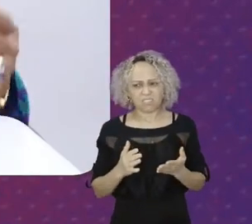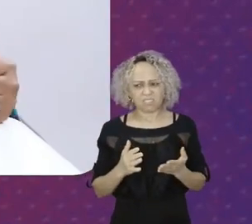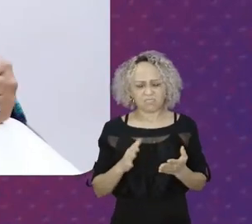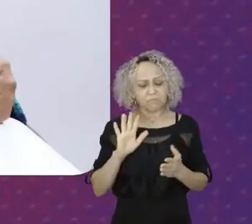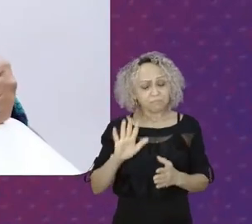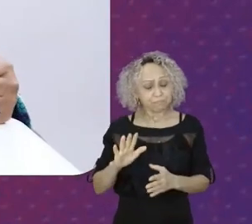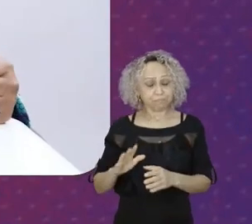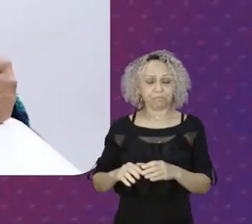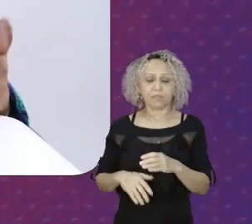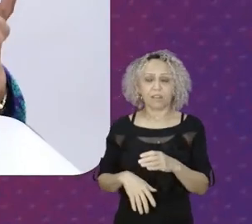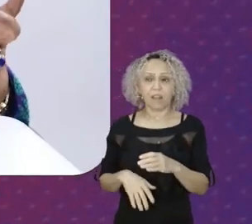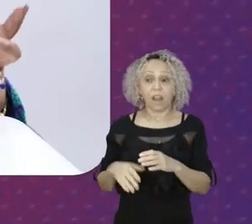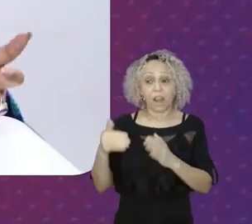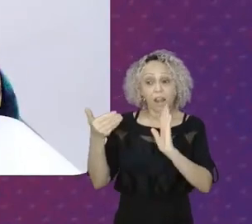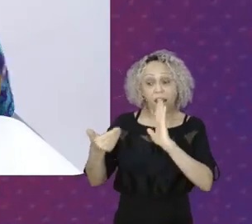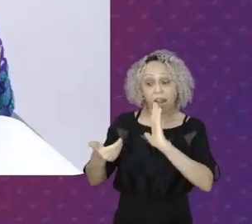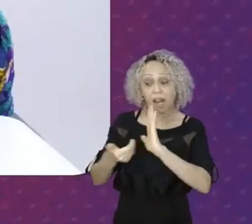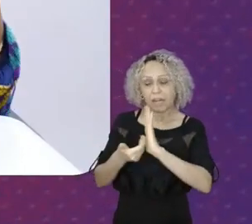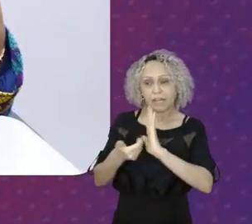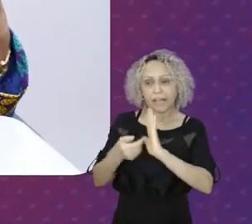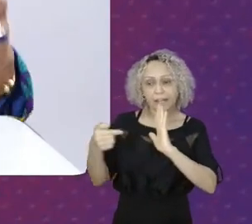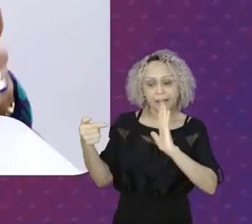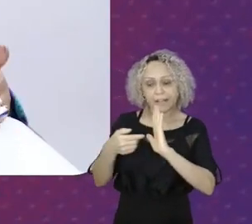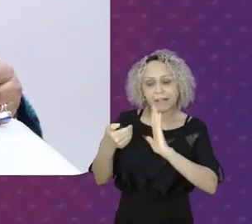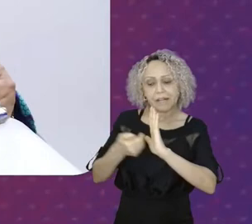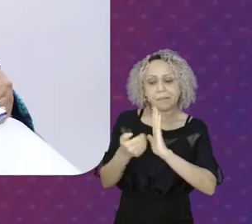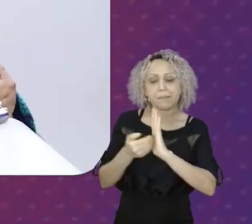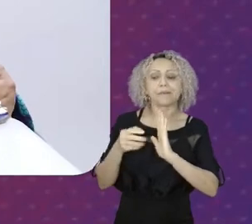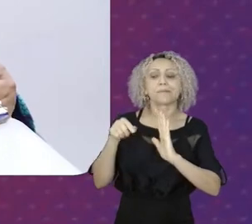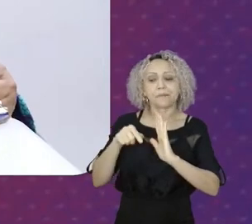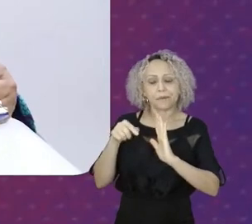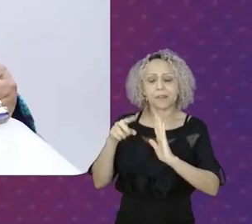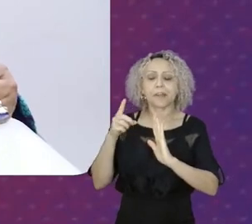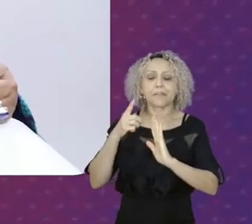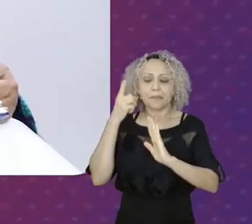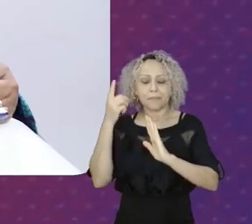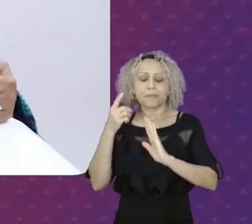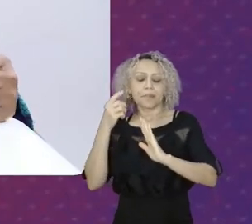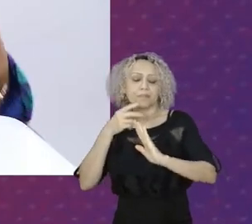lá um conjunto de deputados